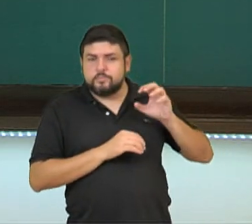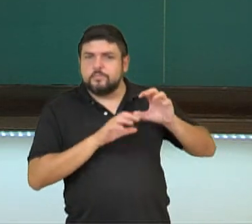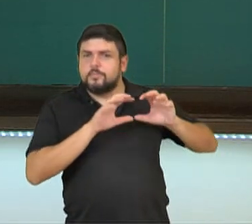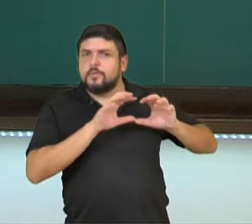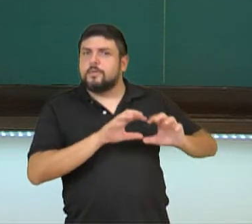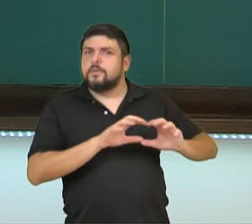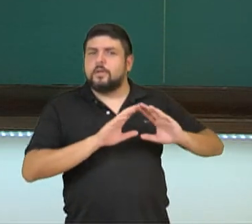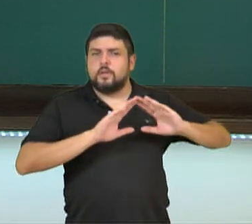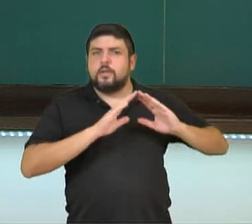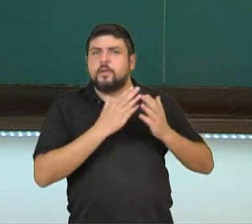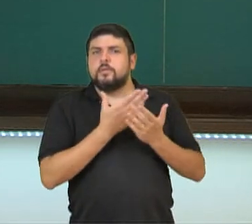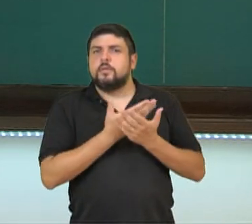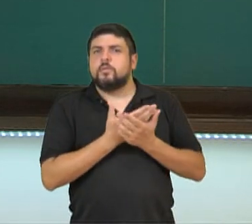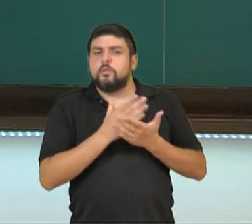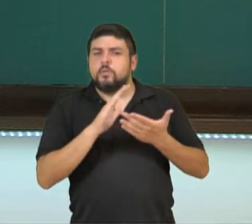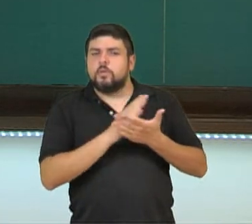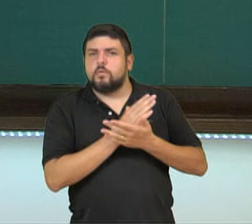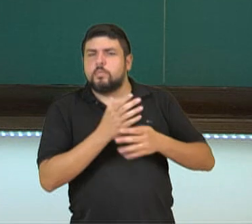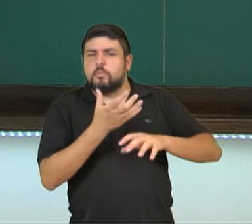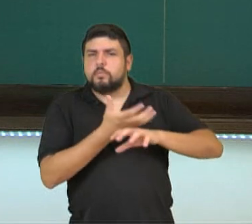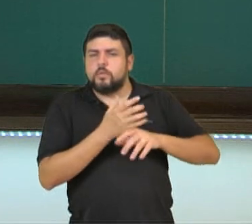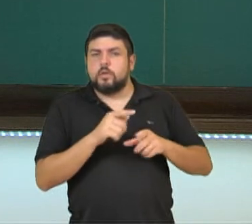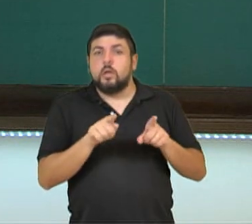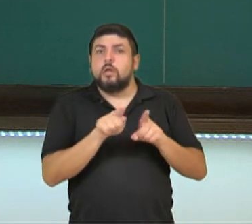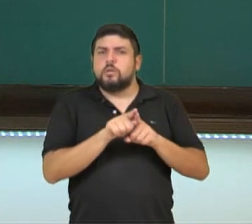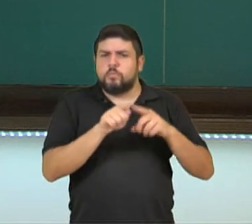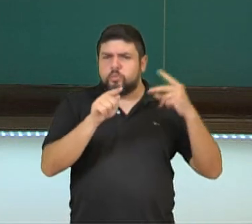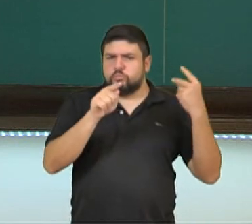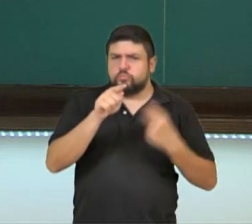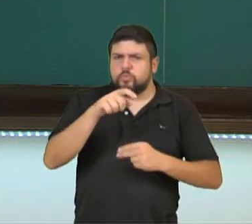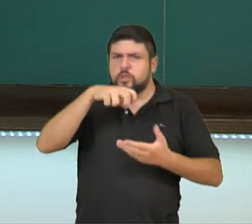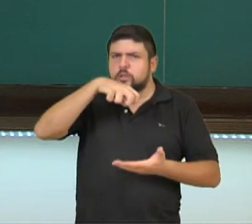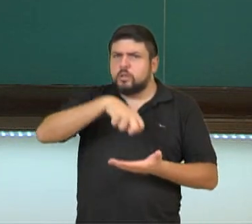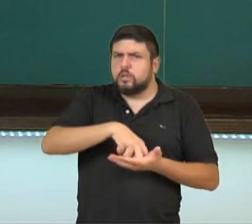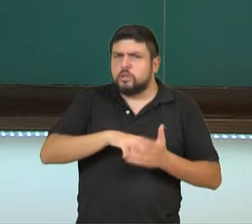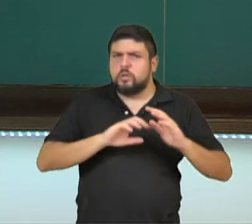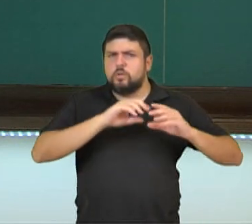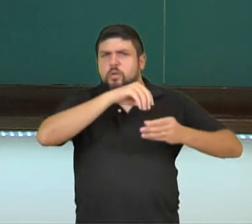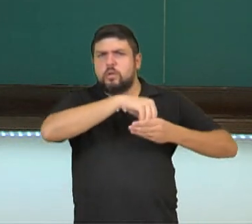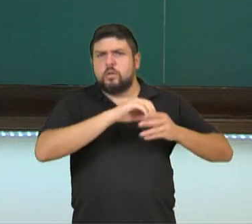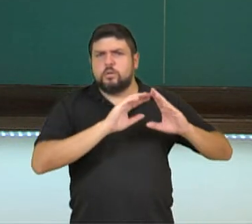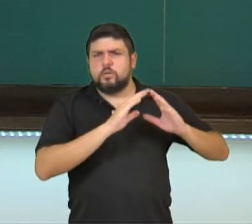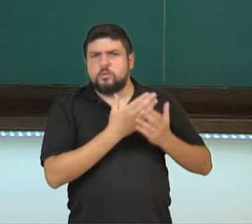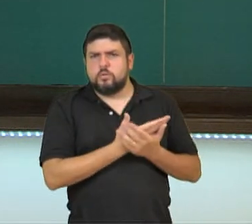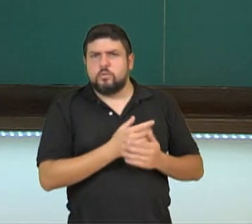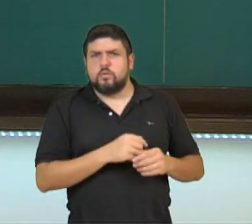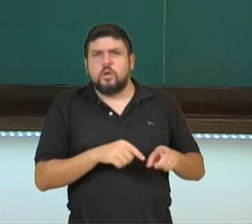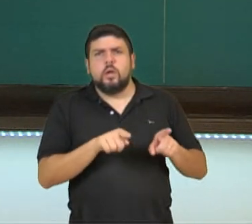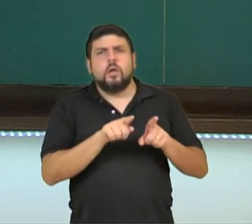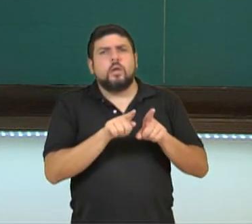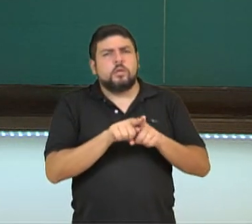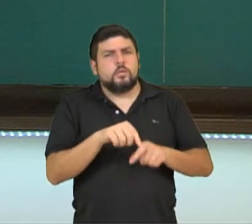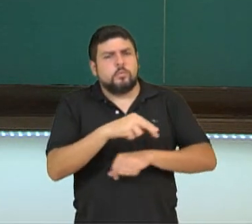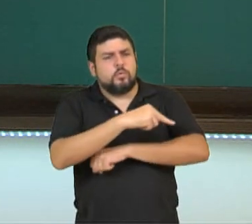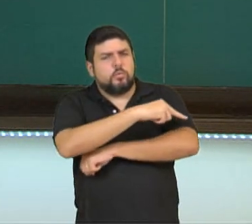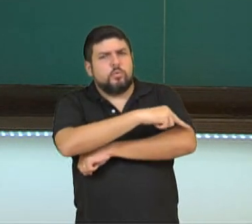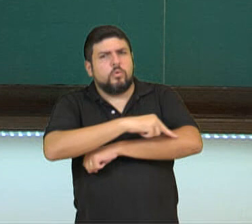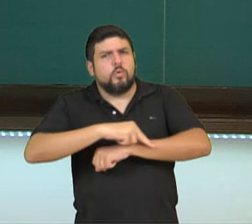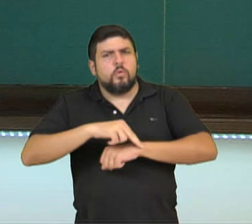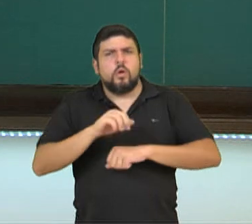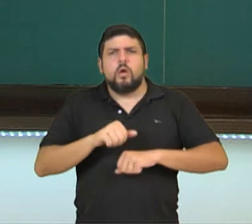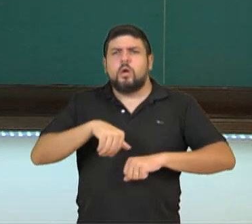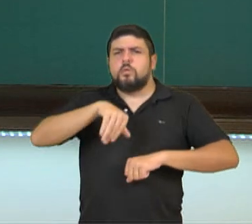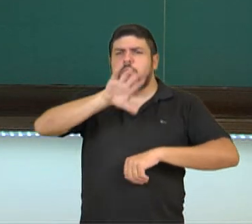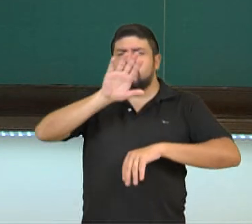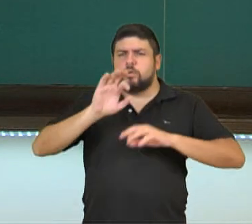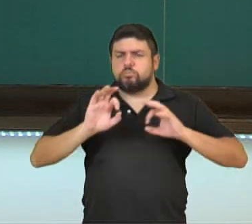da disciplina também. Nós tínhamos castigos físicos dentro da escola, Nós tínhamos um uniforme escolar mais formal para dentro